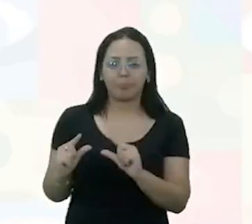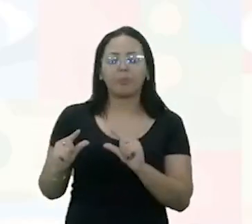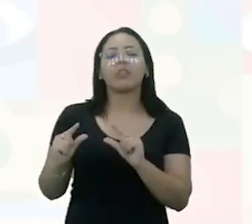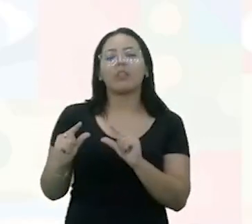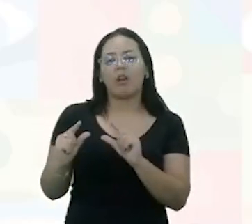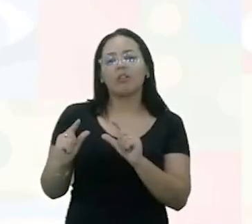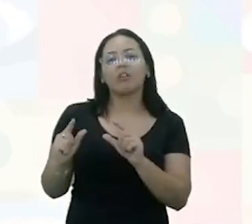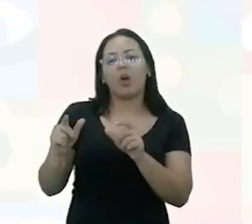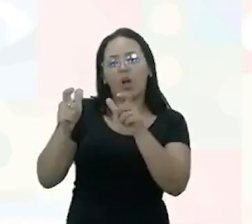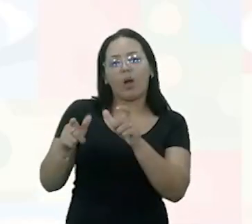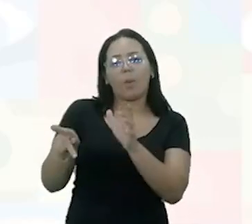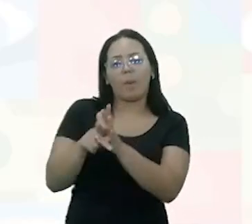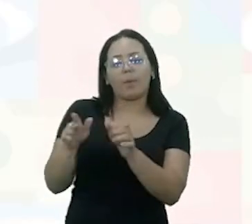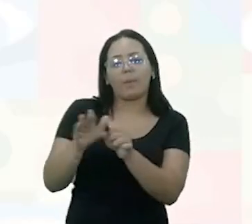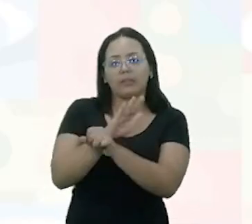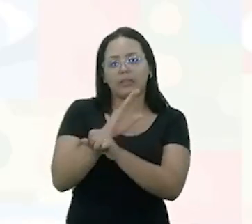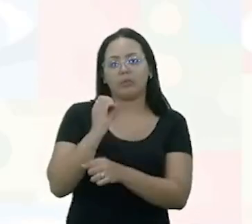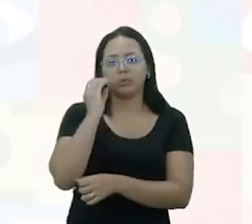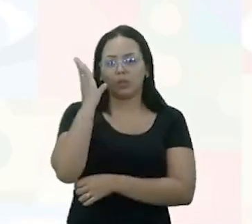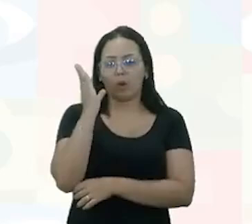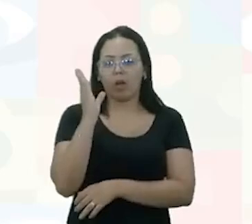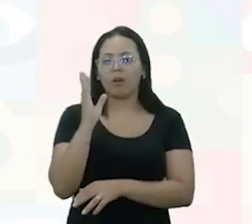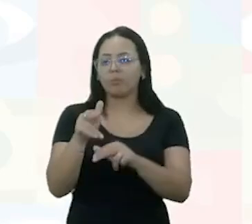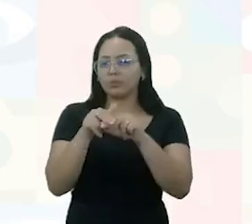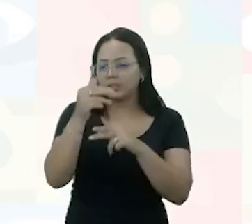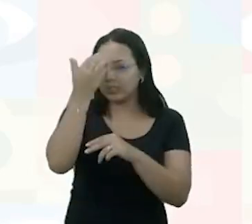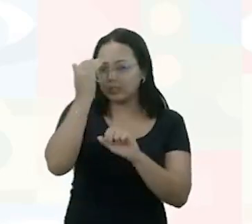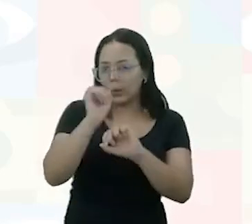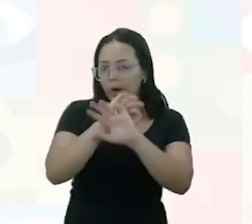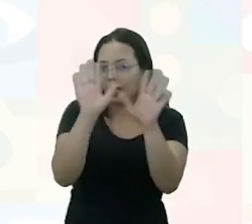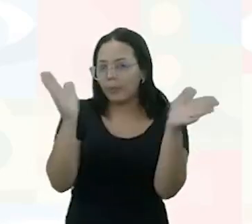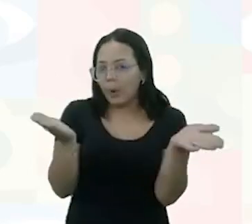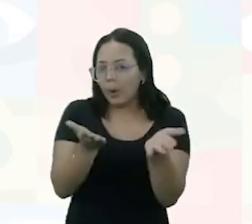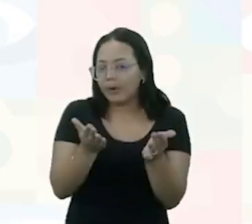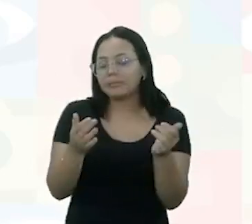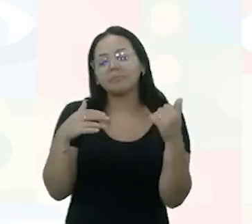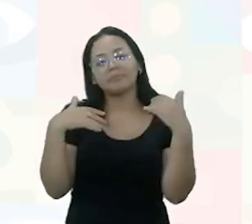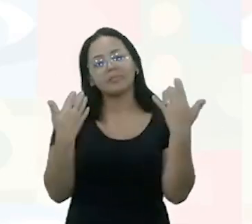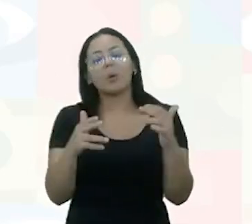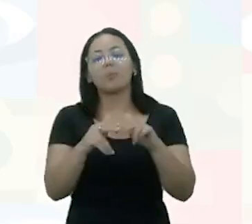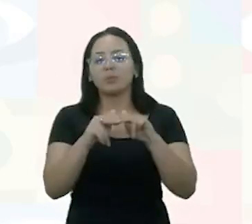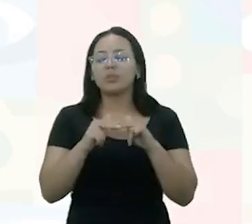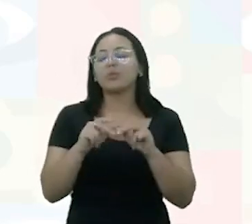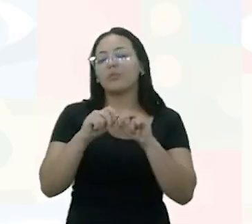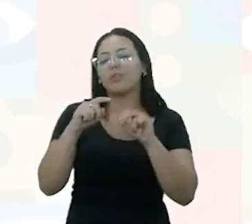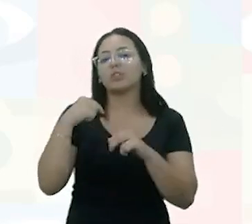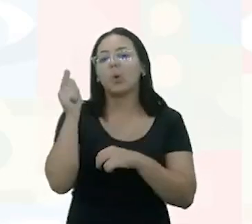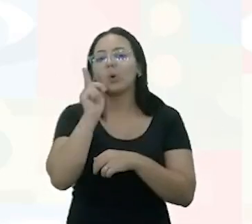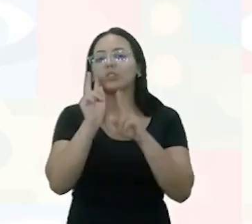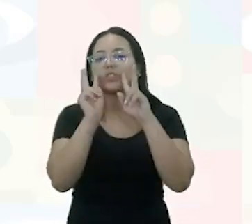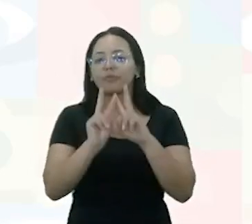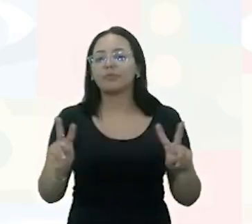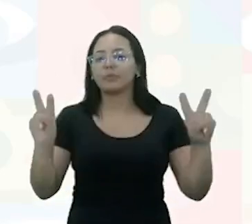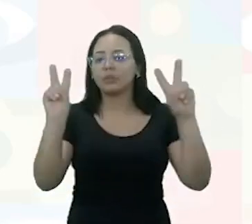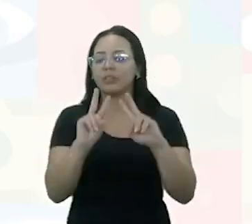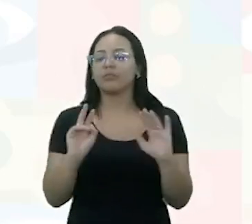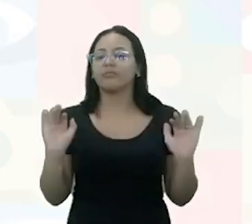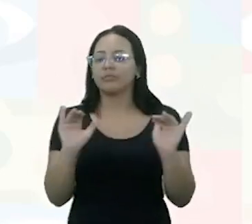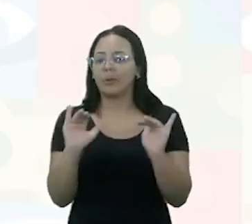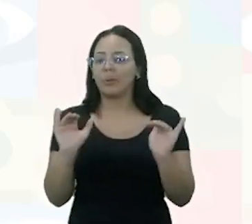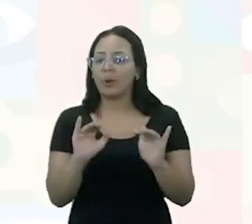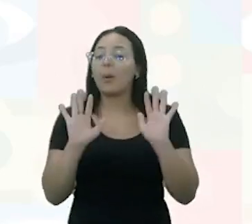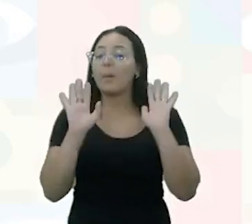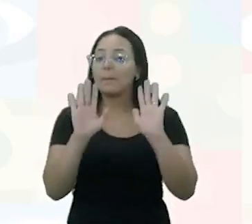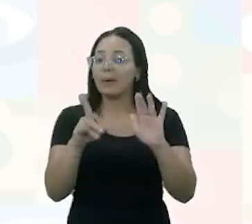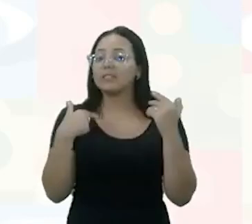nosso armazenamento do celular. Começam a entender agora? E isso faz com que eu consiga ver, visualizar, mas eu tenho a ideia de